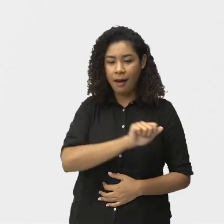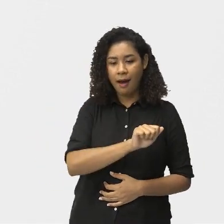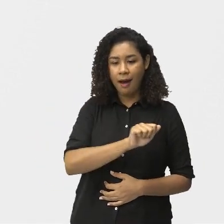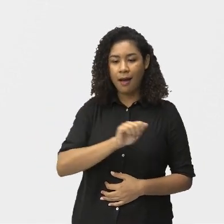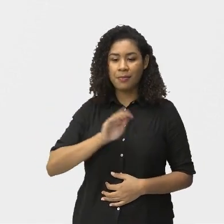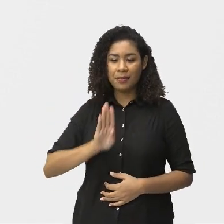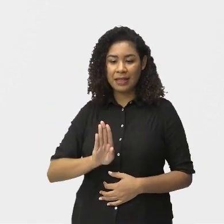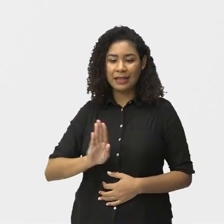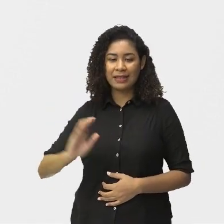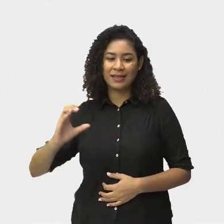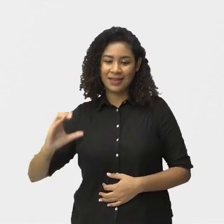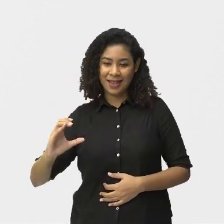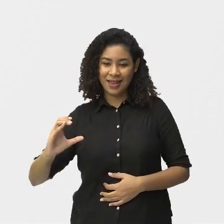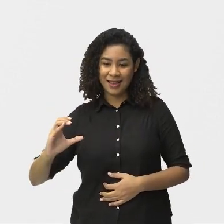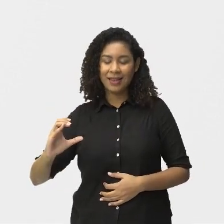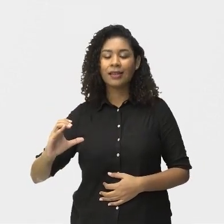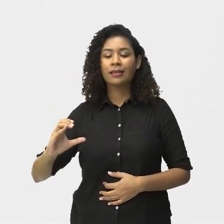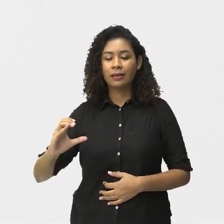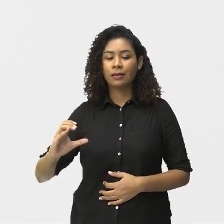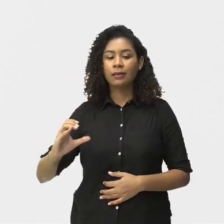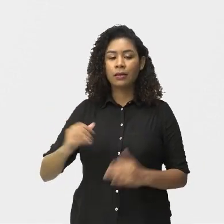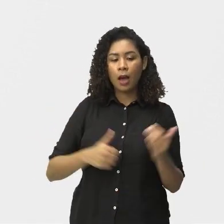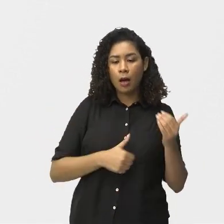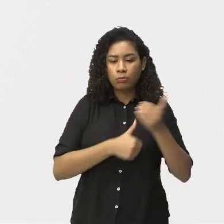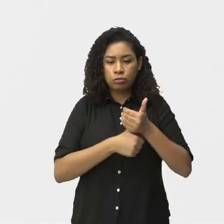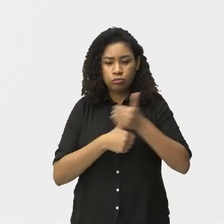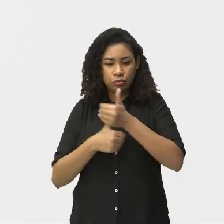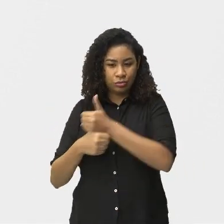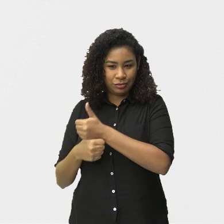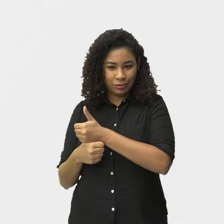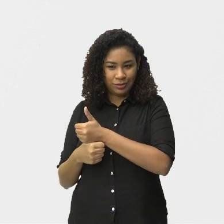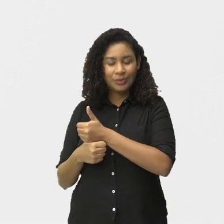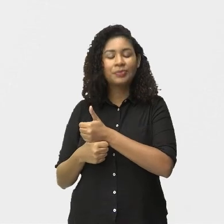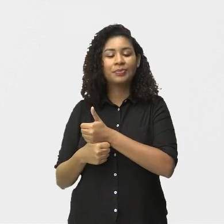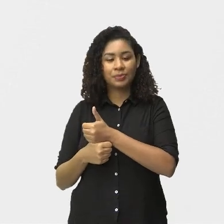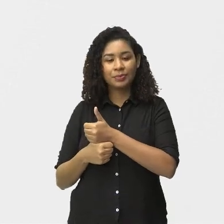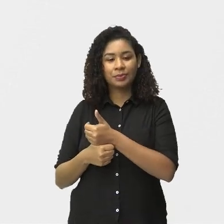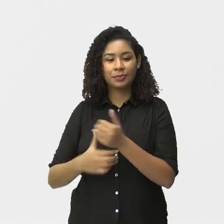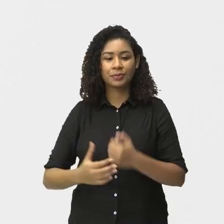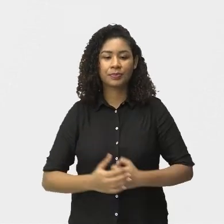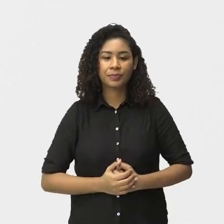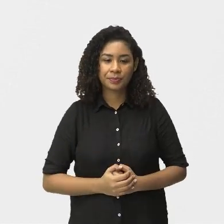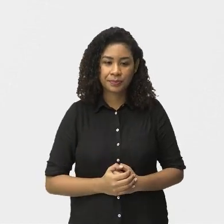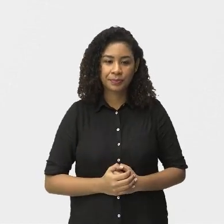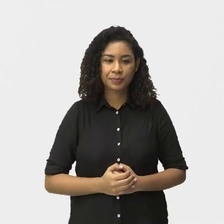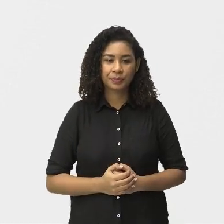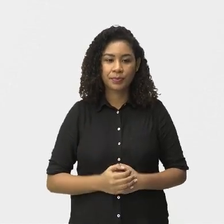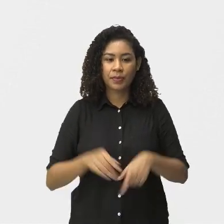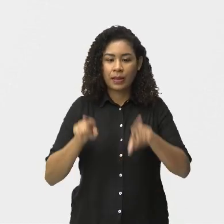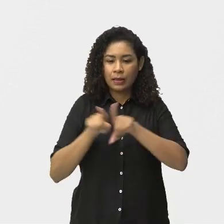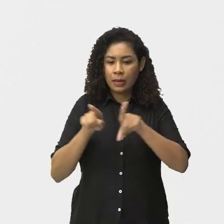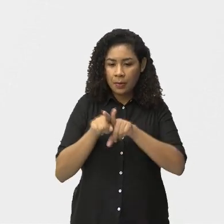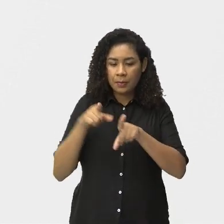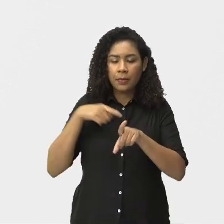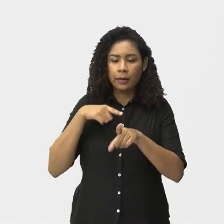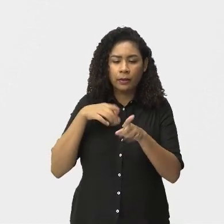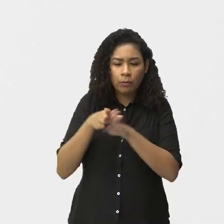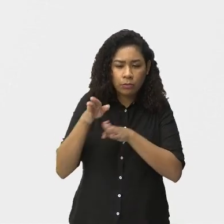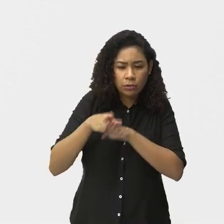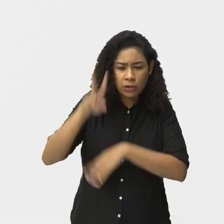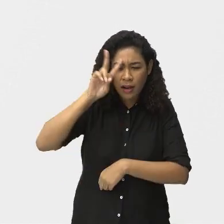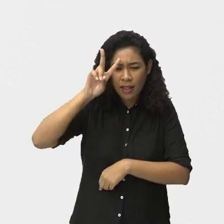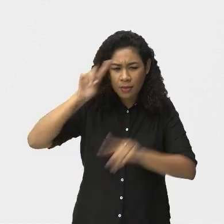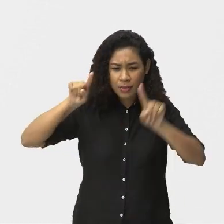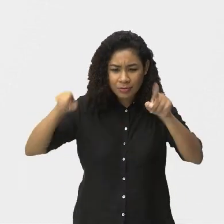é? Que nós iremos retirar lá da nossa equação da reta. Temos também as coordenadas